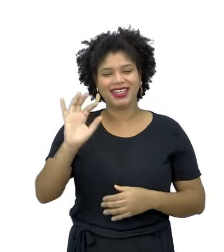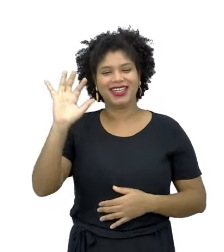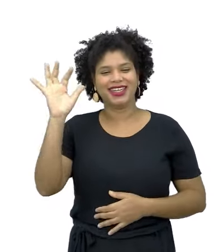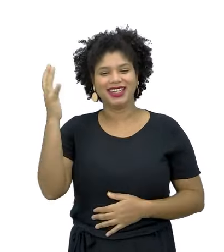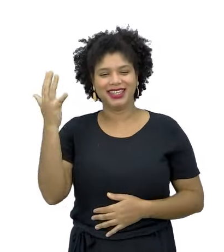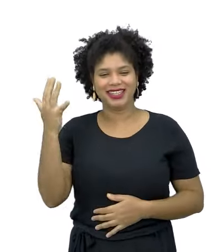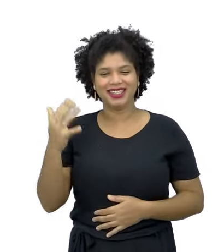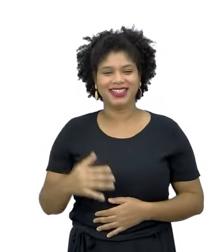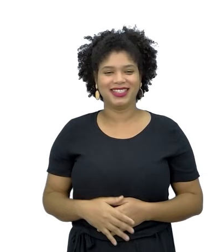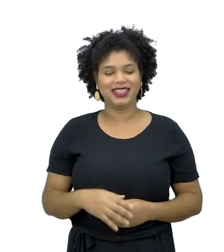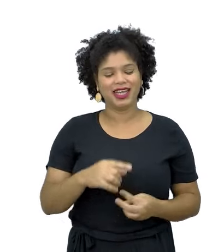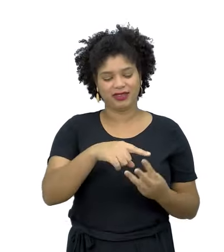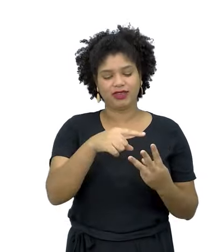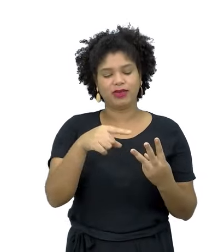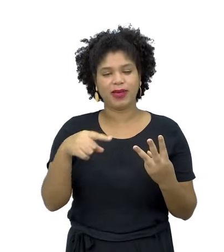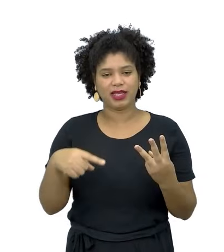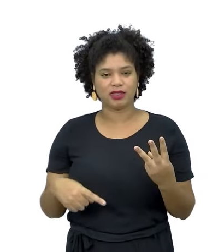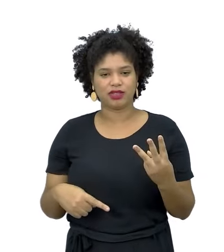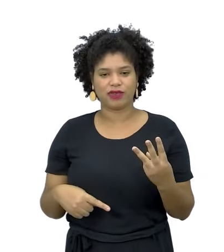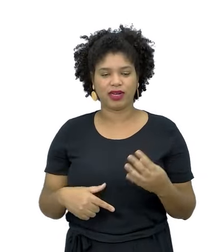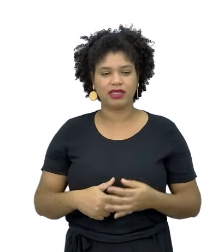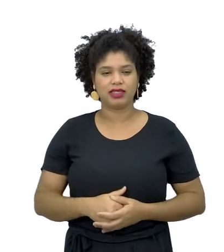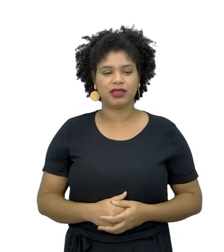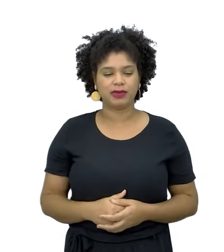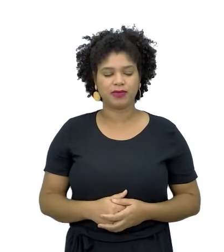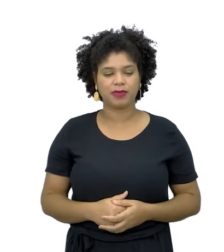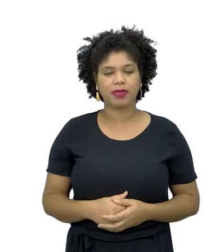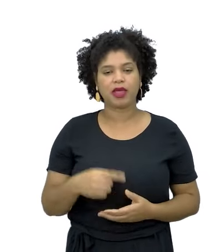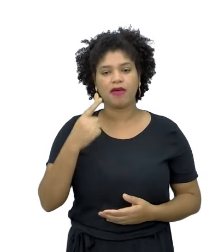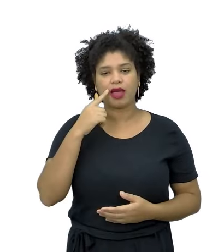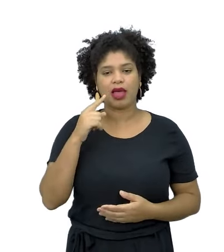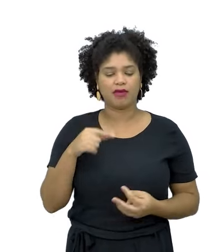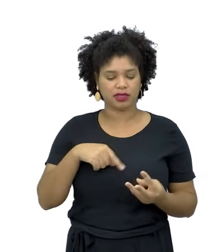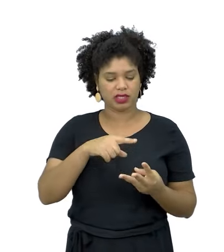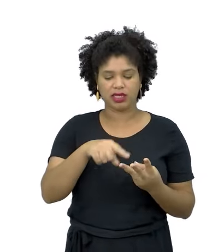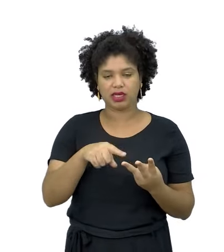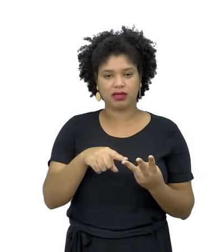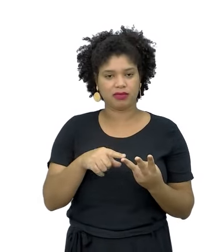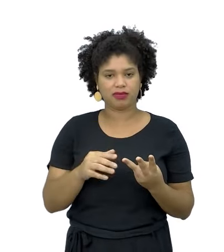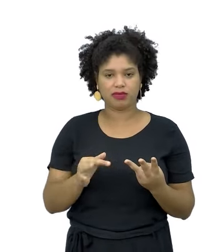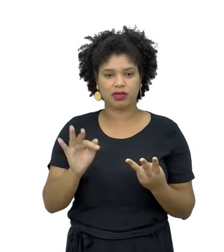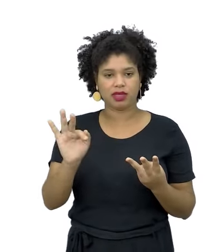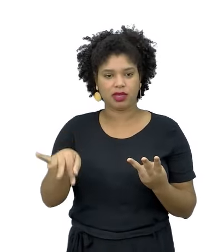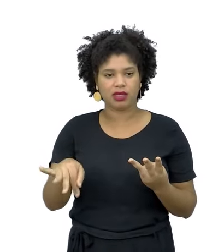Existe o iniciando, o desenvolvimento e o finalizando.